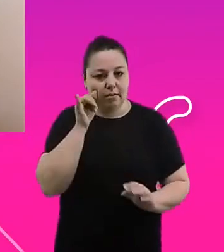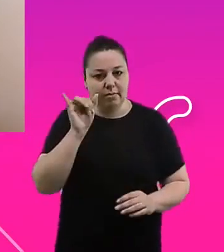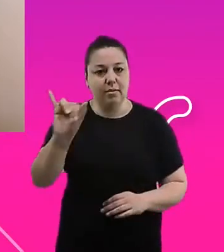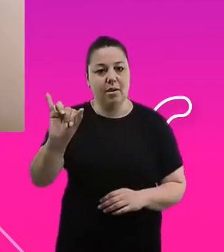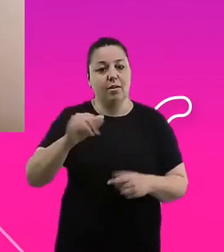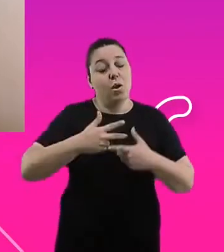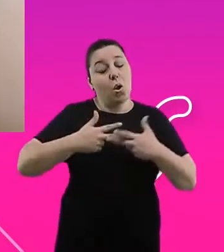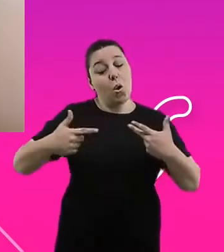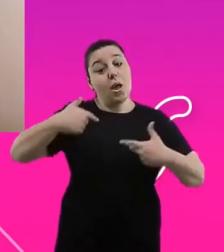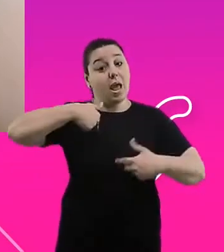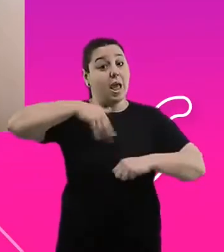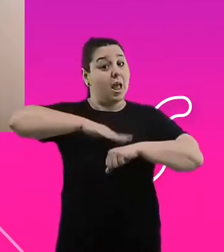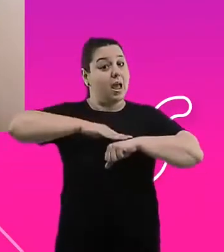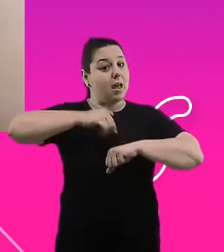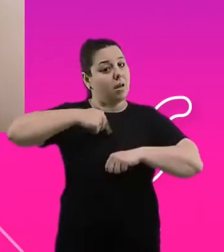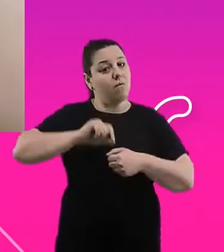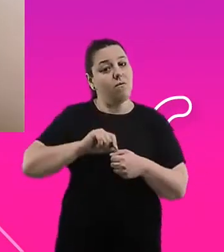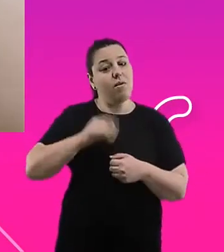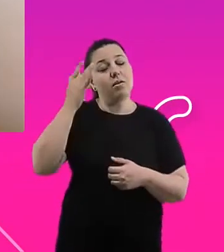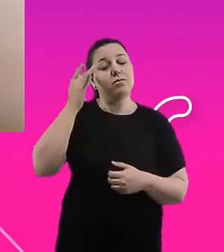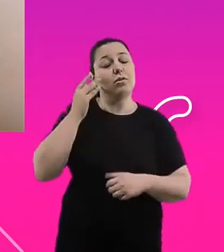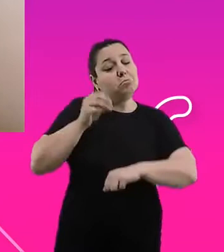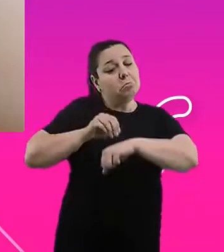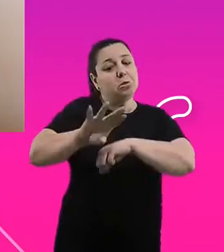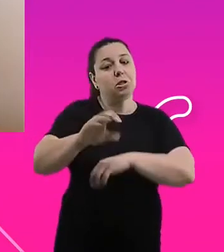para outras pessoas.